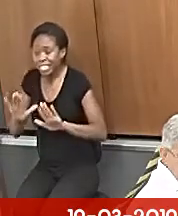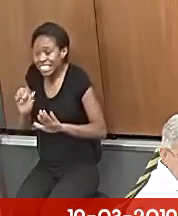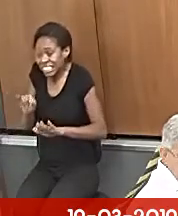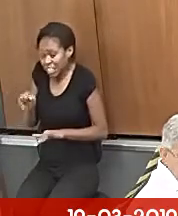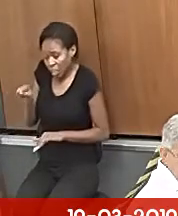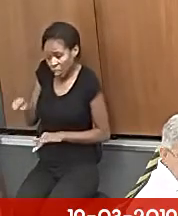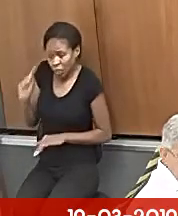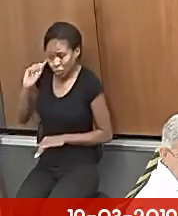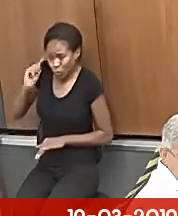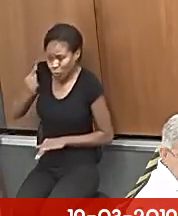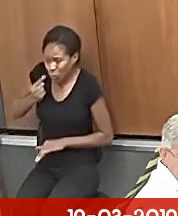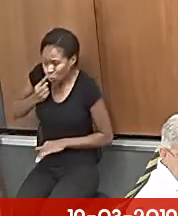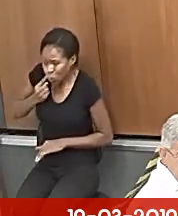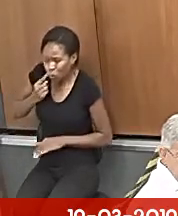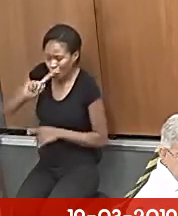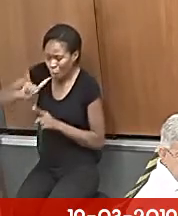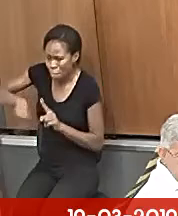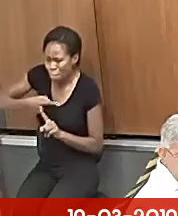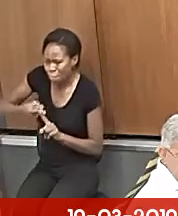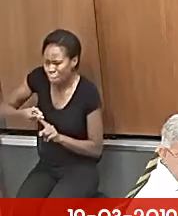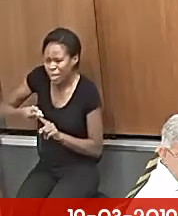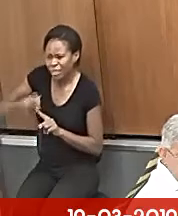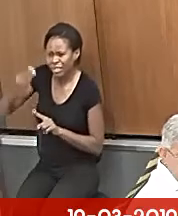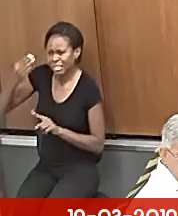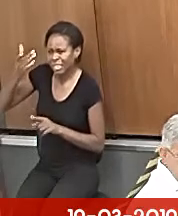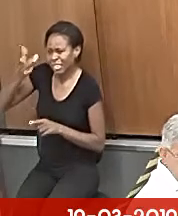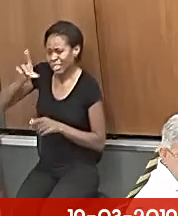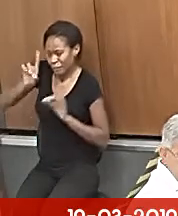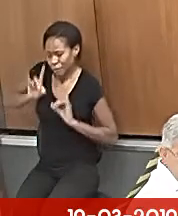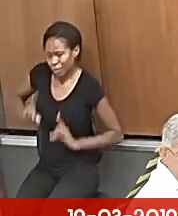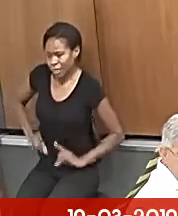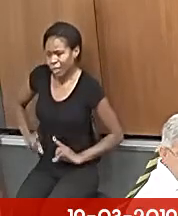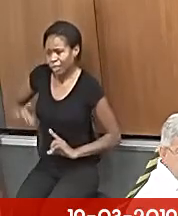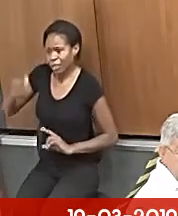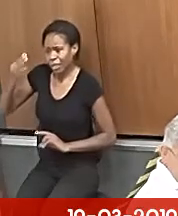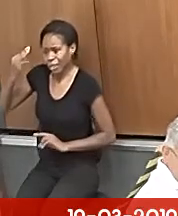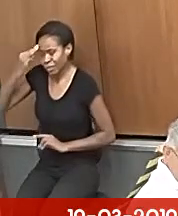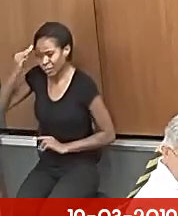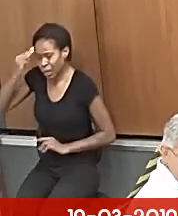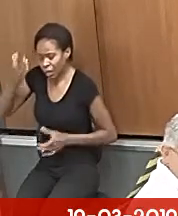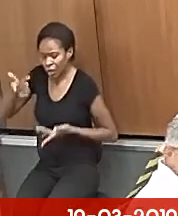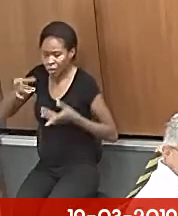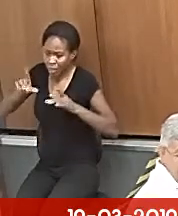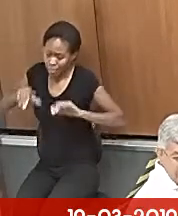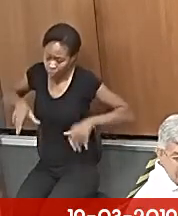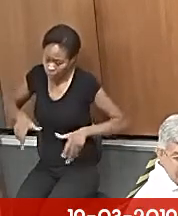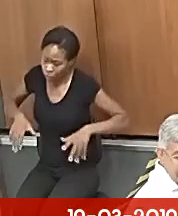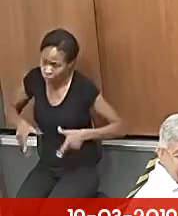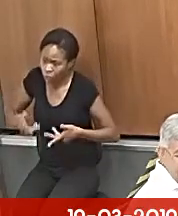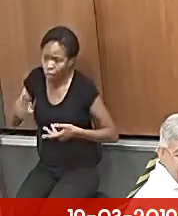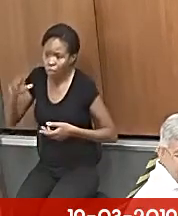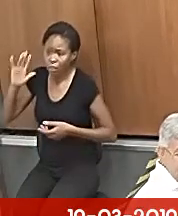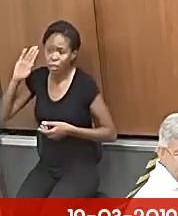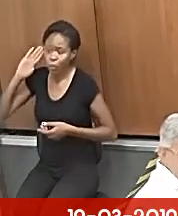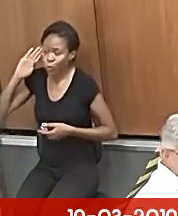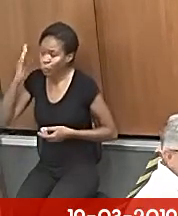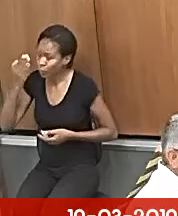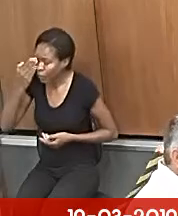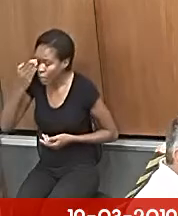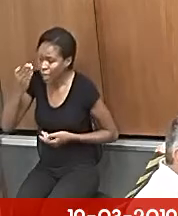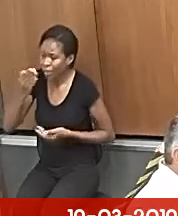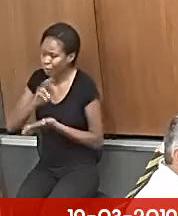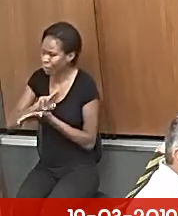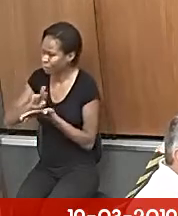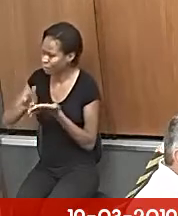deficiências intelectual é cadeirante né surdo cegueira então são várias